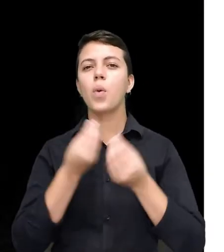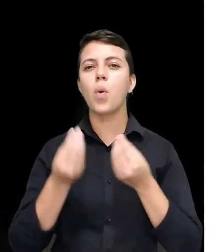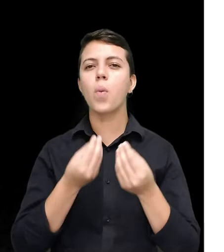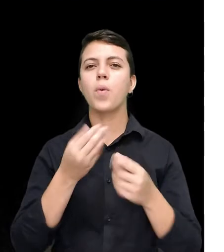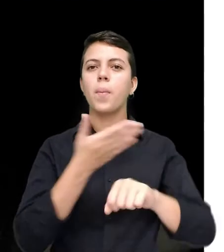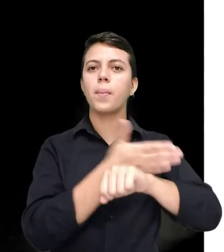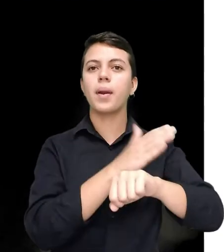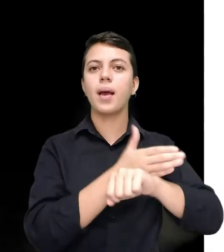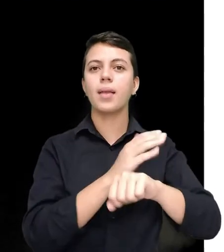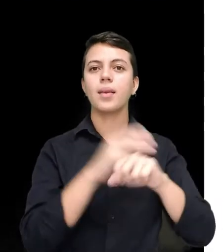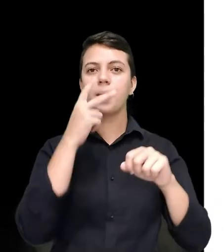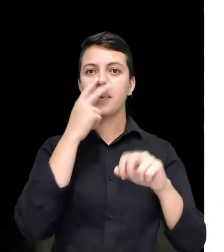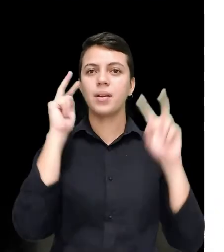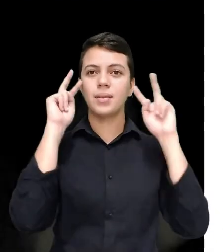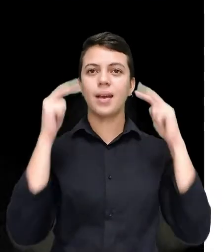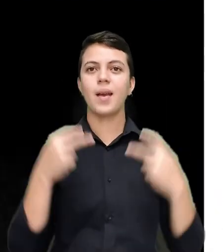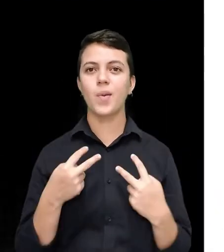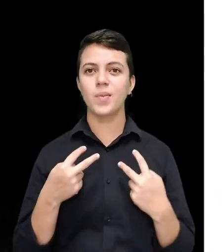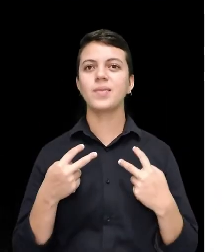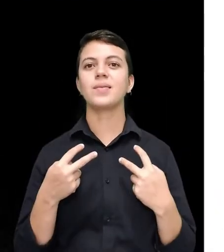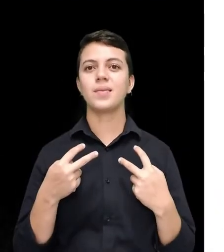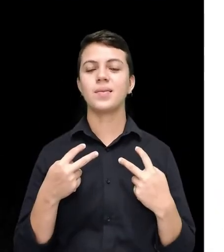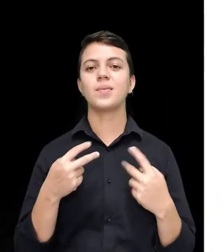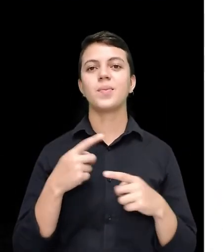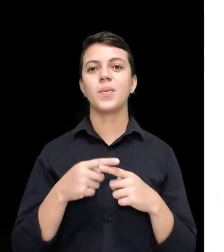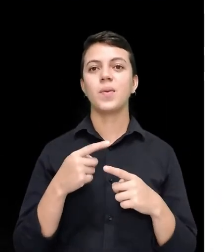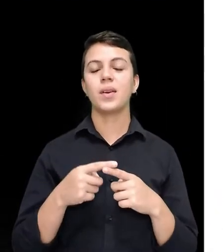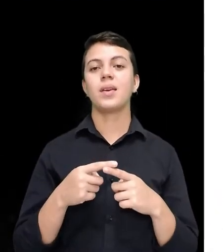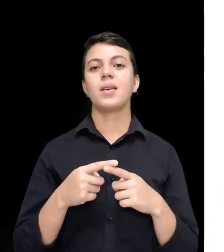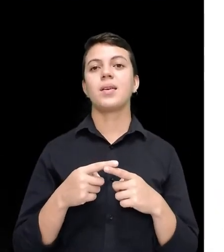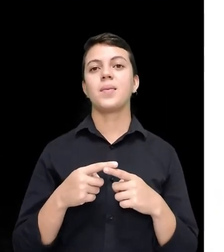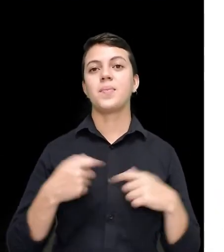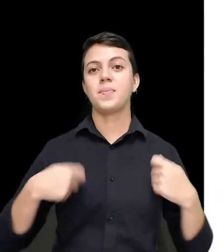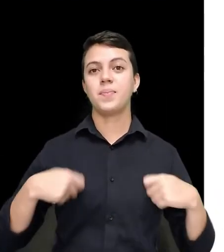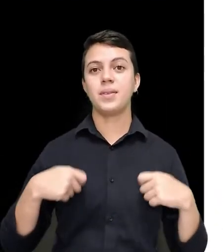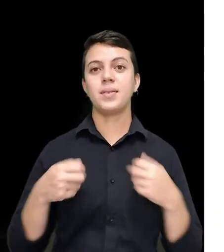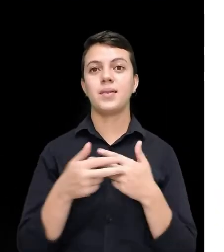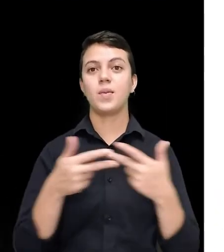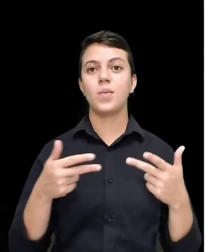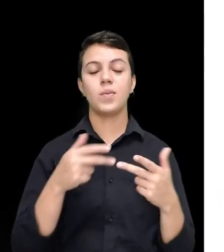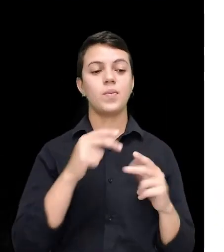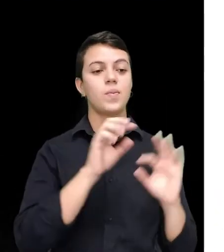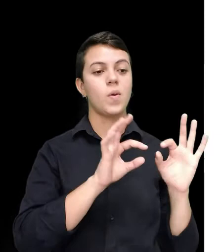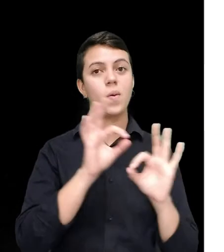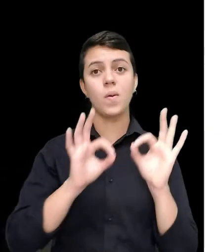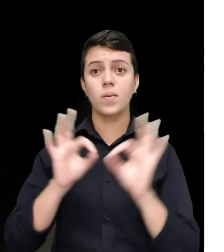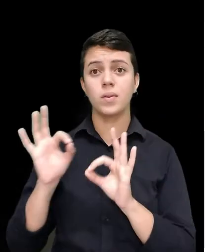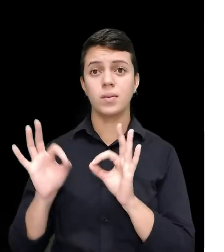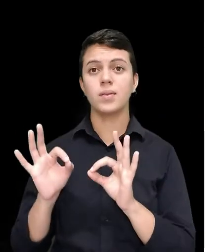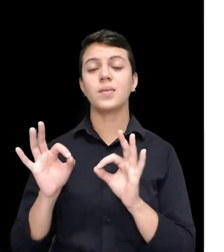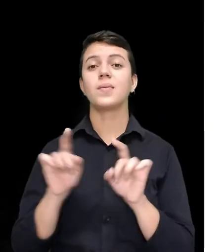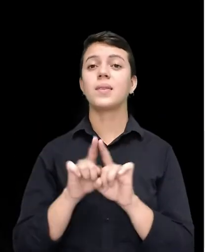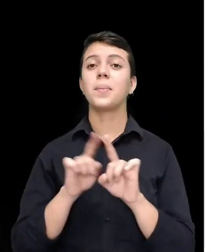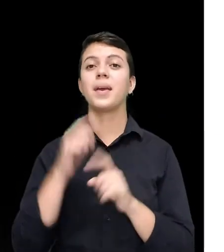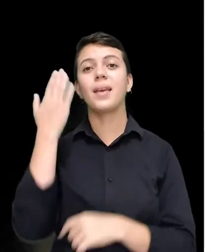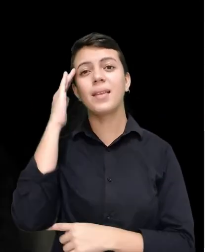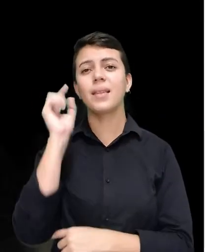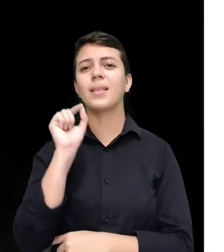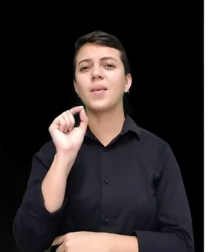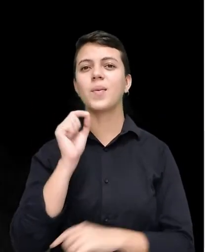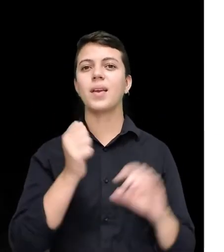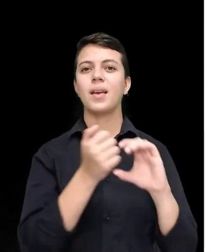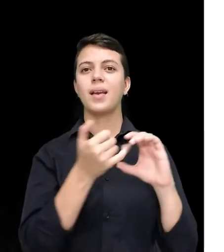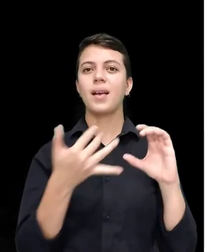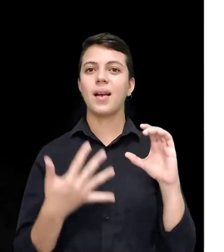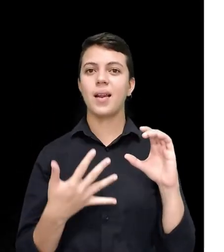e reflita sobre elas, de modo que a gente possa adotar algumas